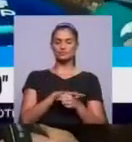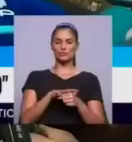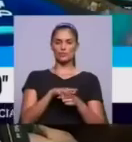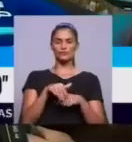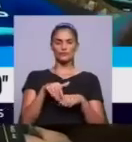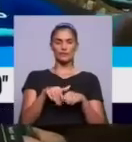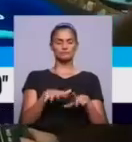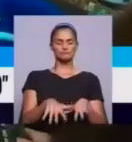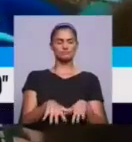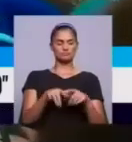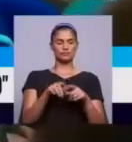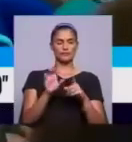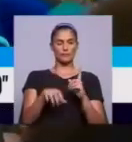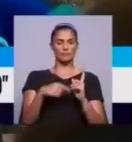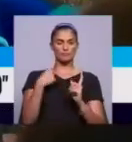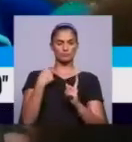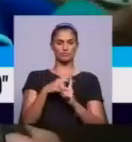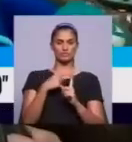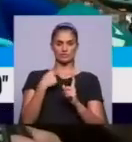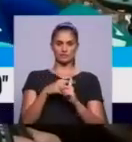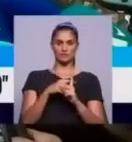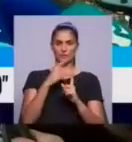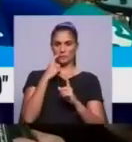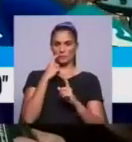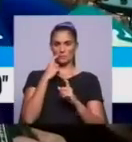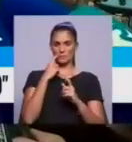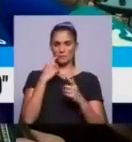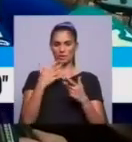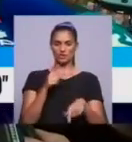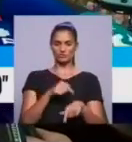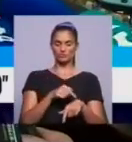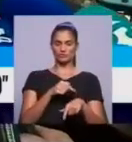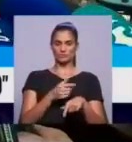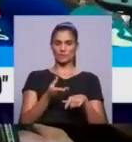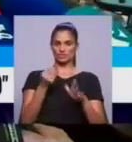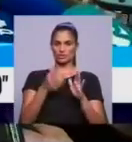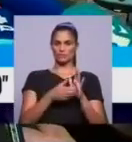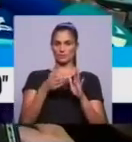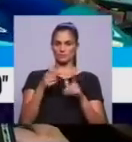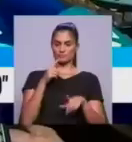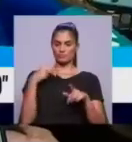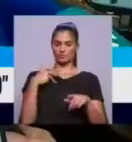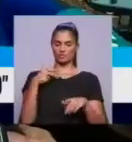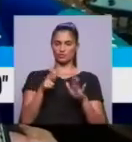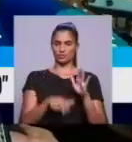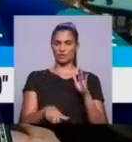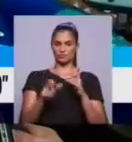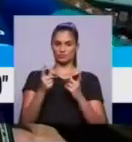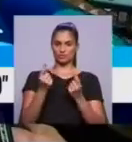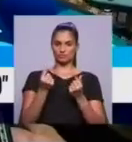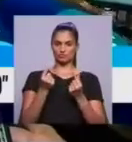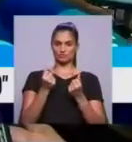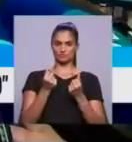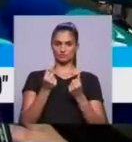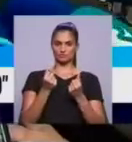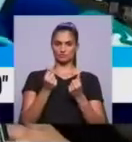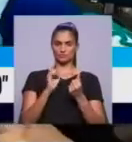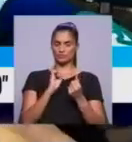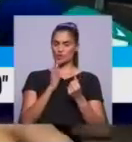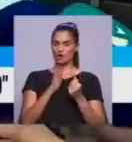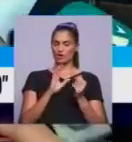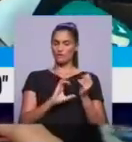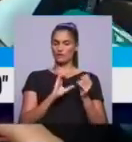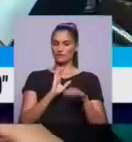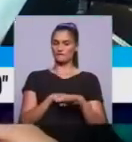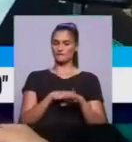evoluir favoravelmente naquilo que neste momento É mais doloroso para os portugueses que a subida de esperanças não há confiança mais então